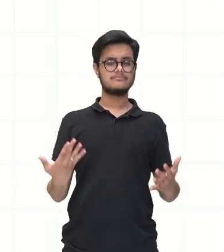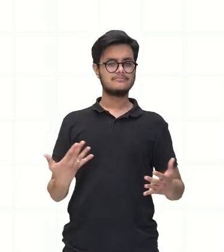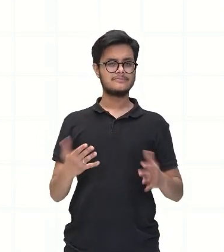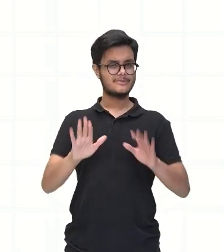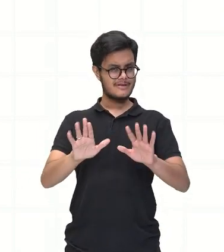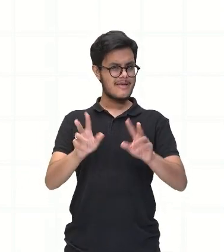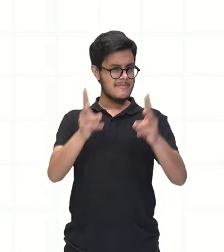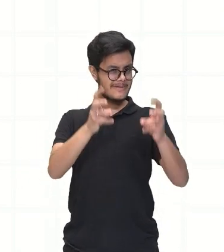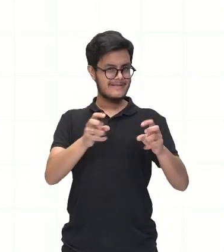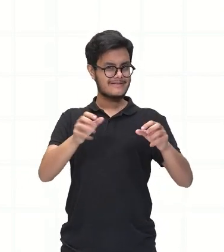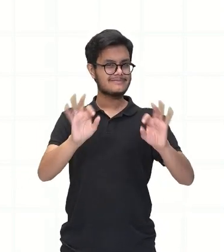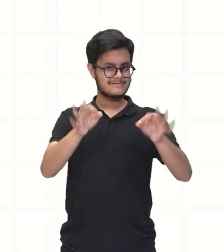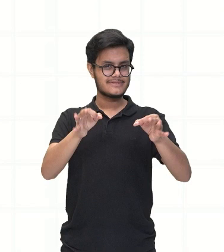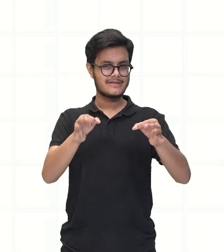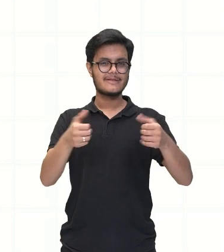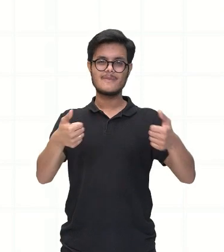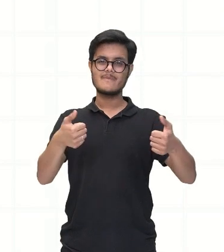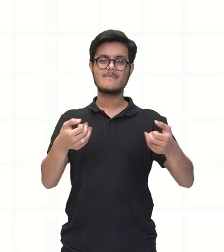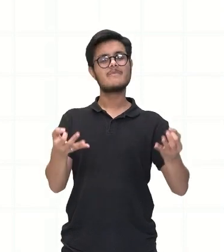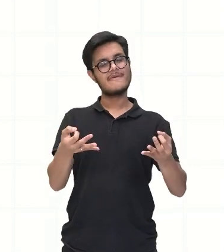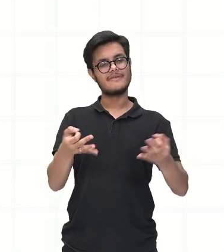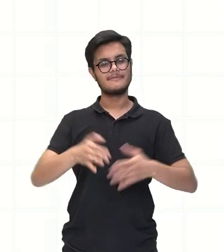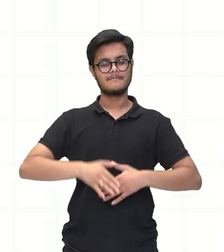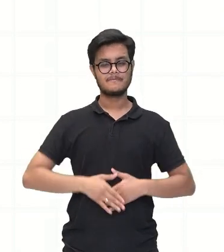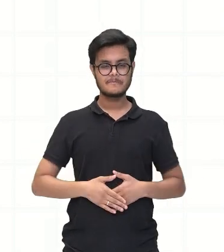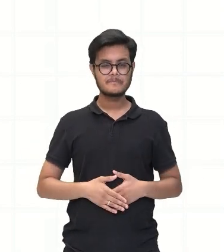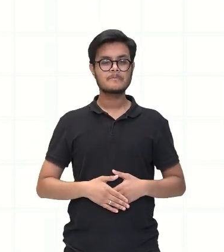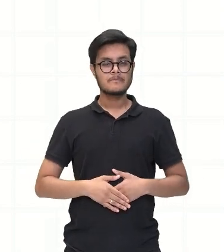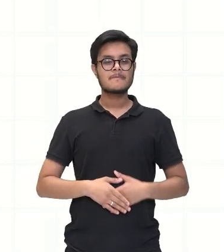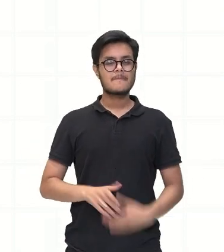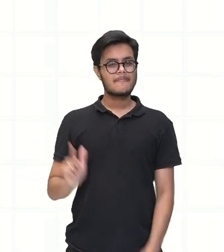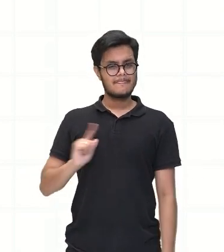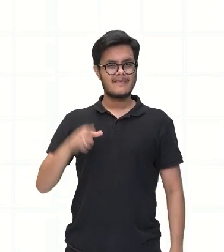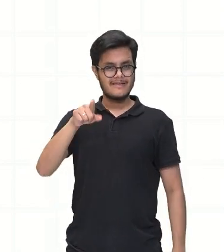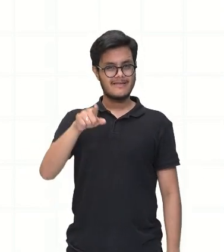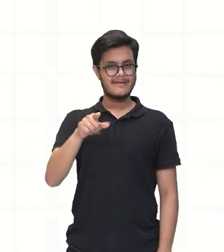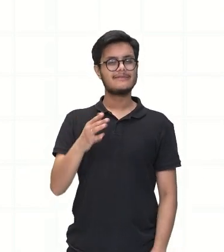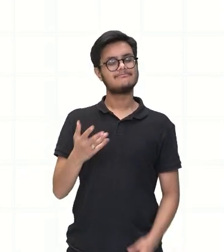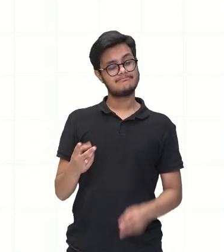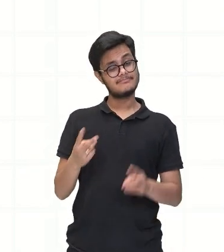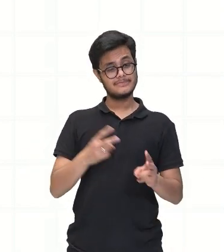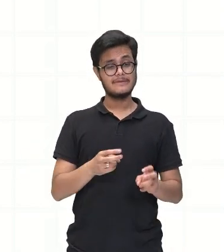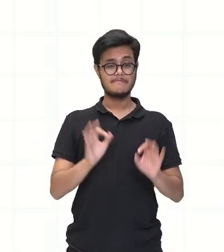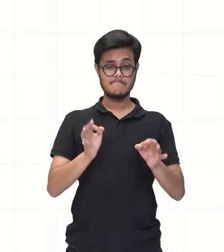não é? Perceberam? Exatamente. Olha só, já vi que teve gente aí que percebeu.